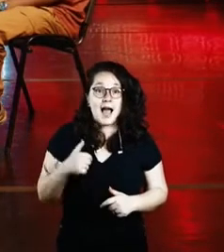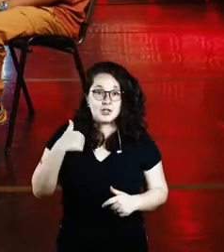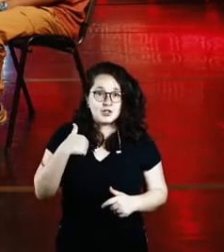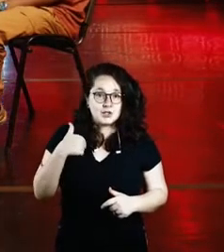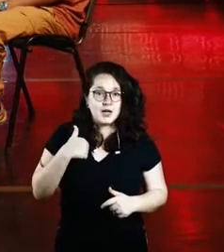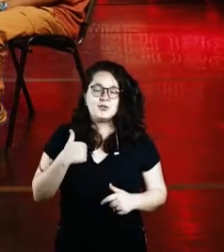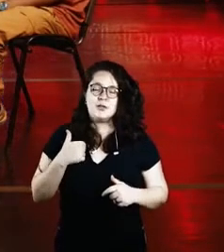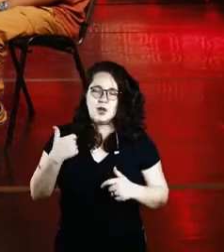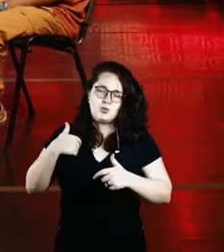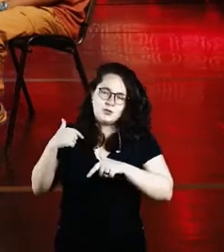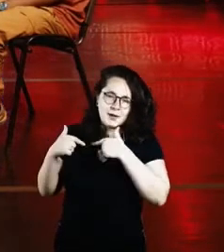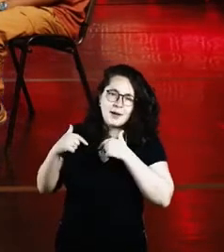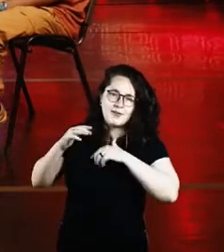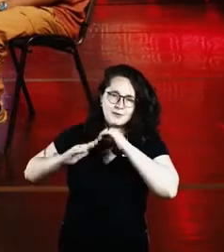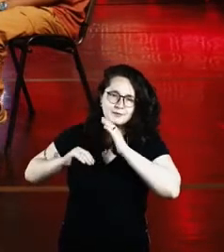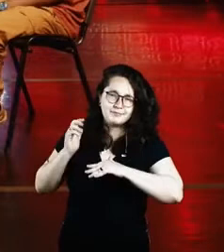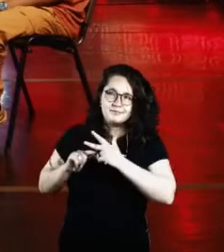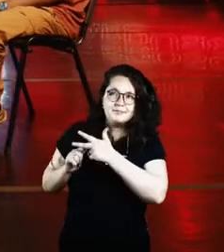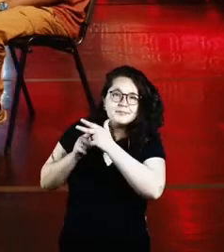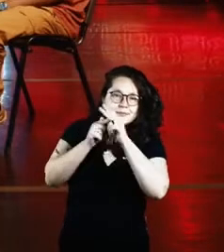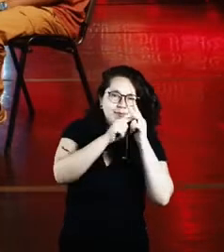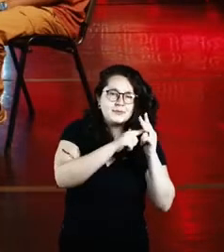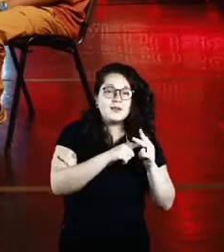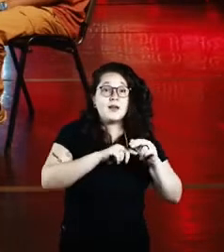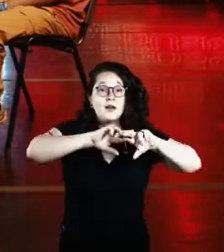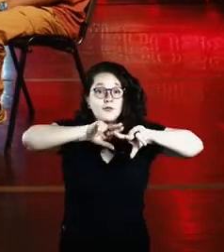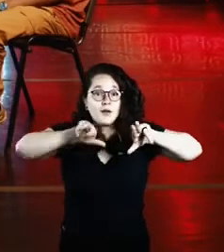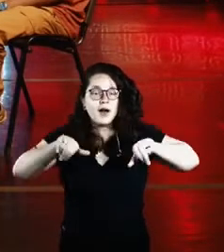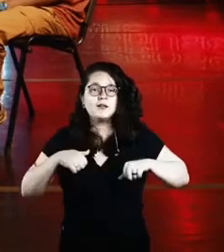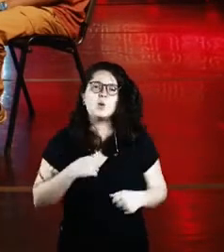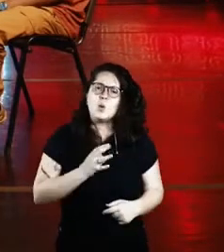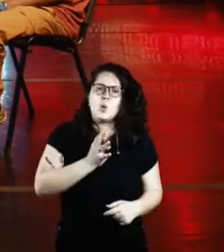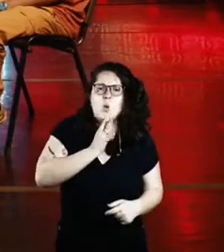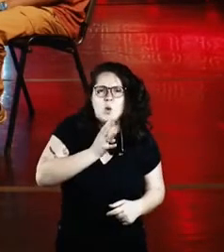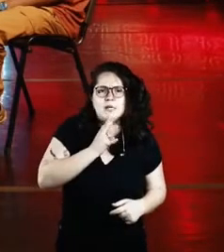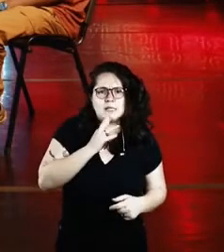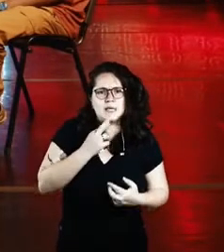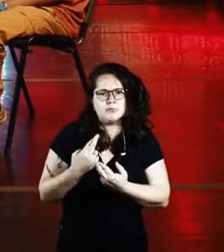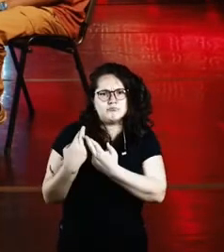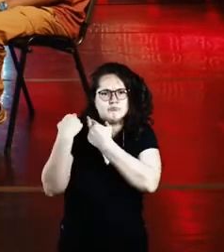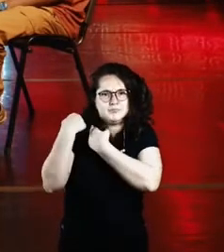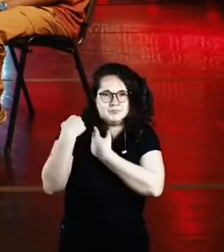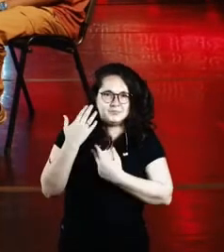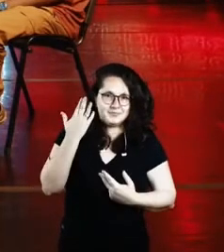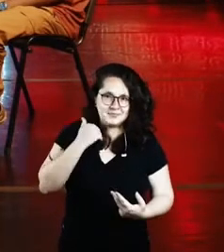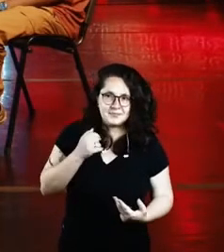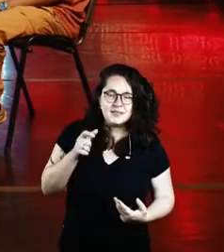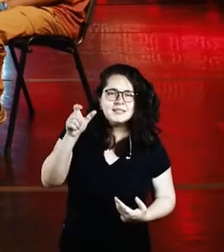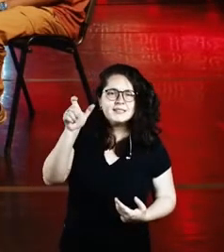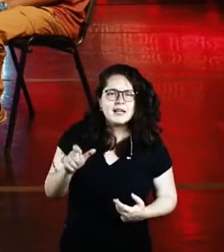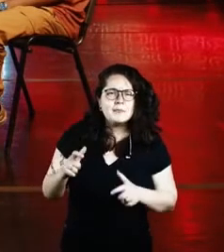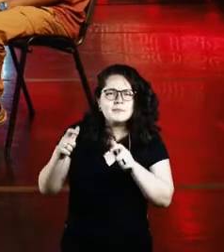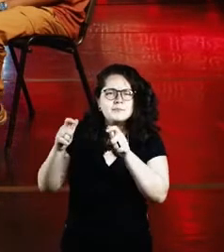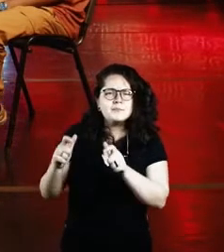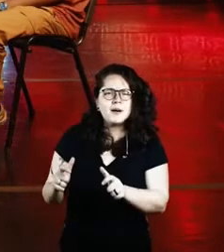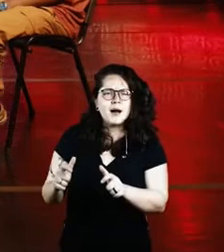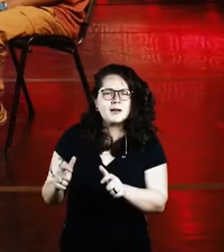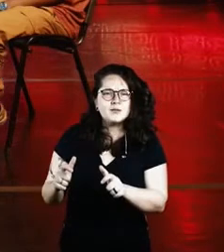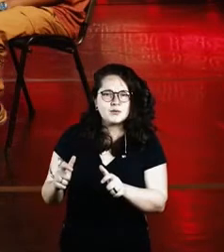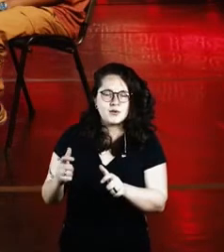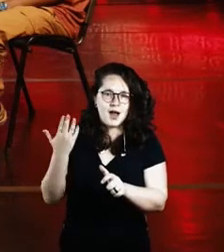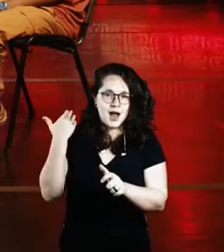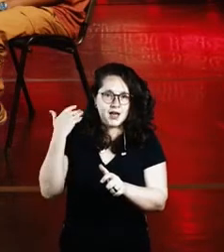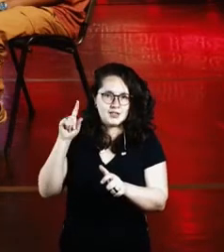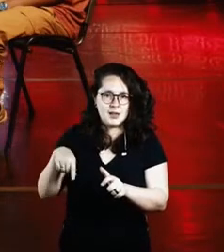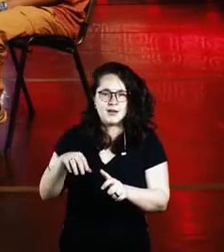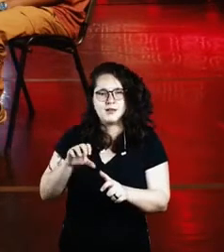de técnico, eu trabalhava em algumas casas, e eu conheci os donos, né, daqui do espaço do... onde é o Somebody Love, que eles tinham